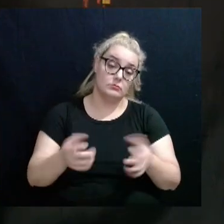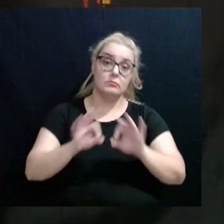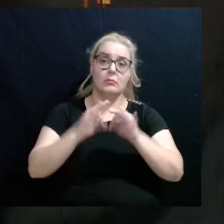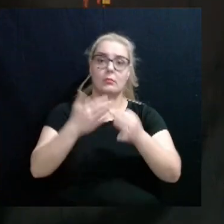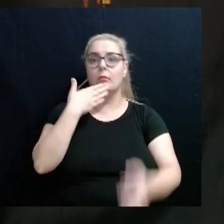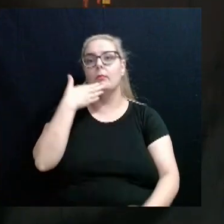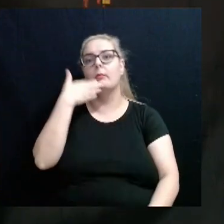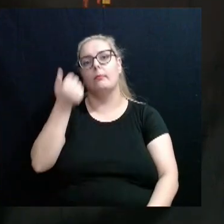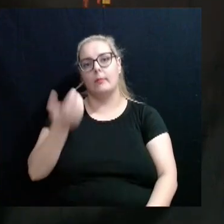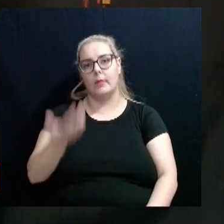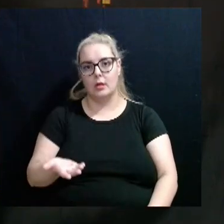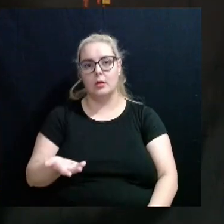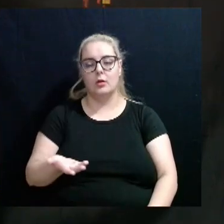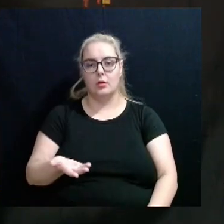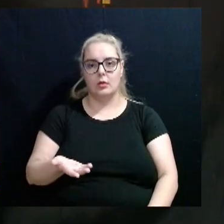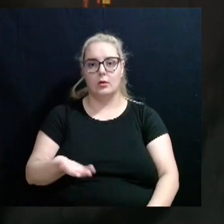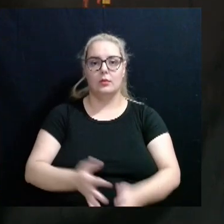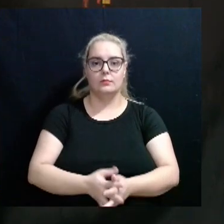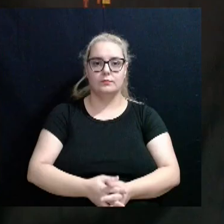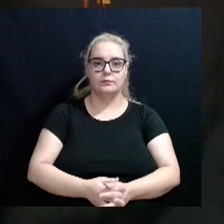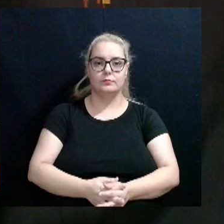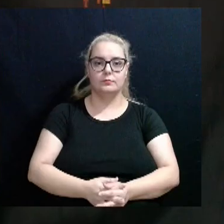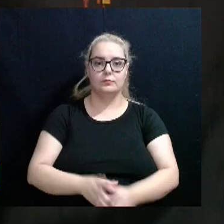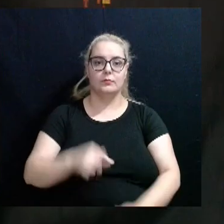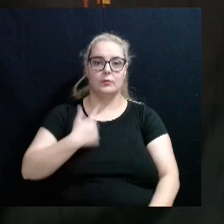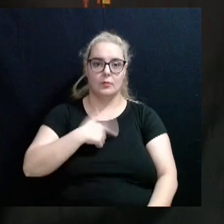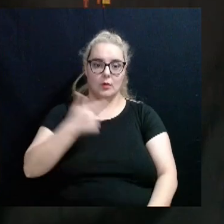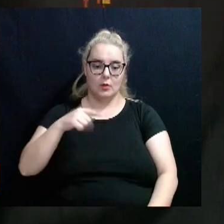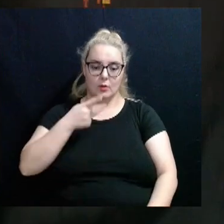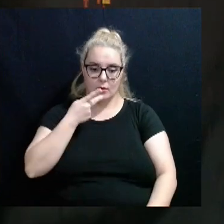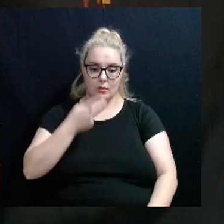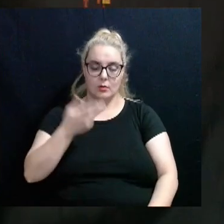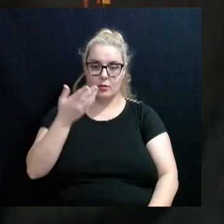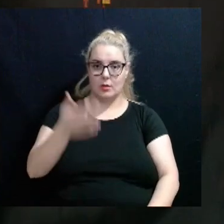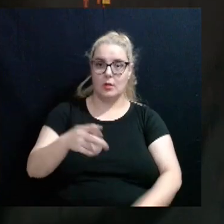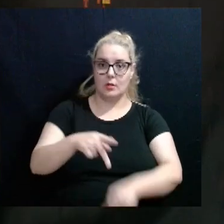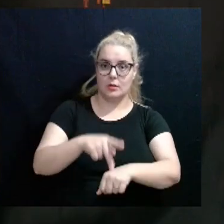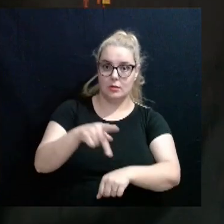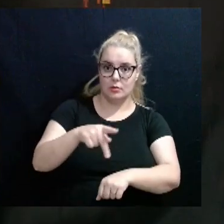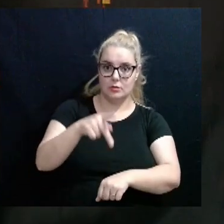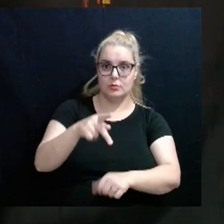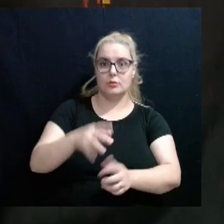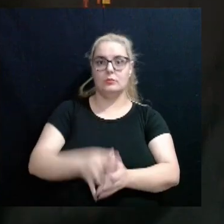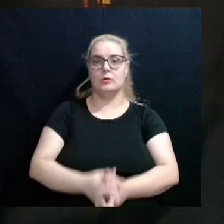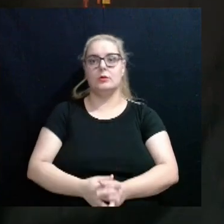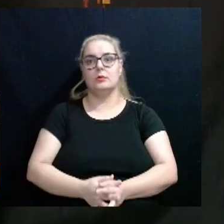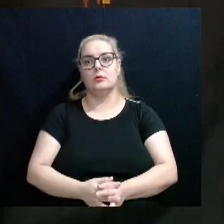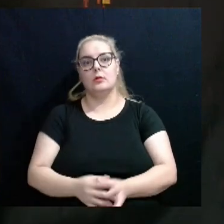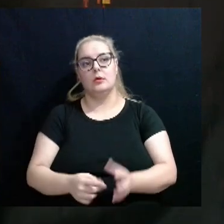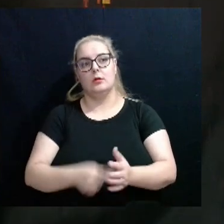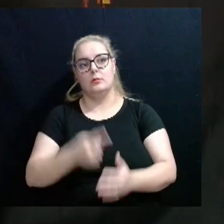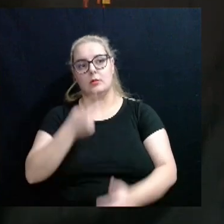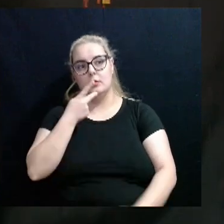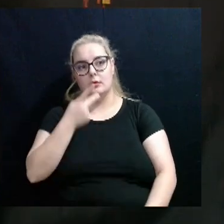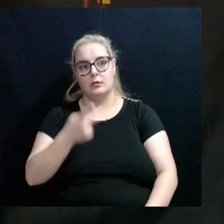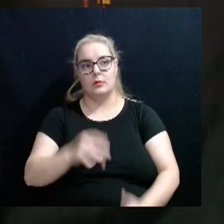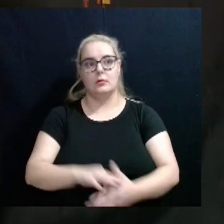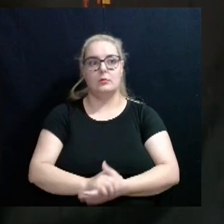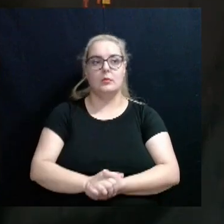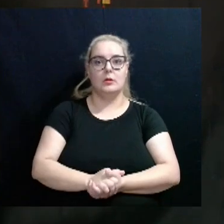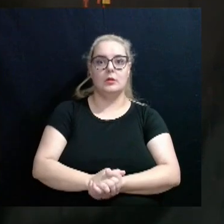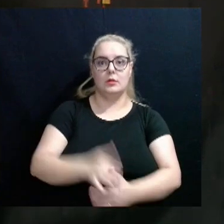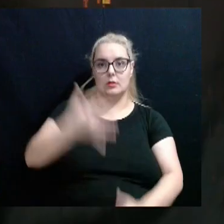ainda. A gente, continua falando para você aqui de Páscoa, né, primeiro falamos aí da Quaresma, da